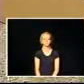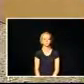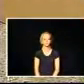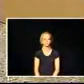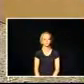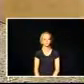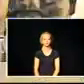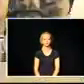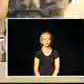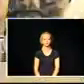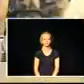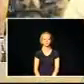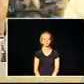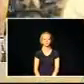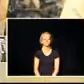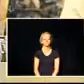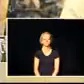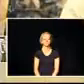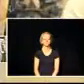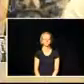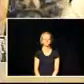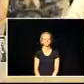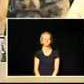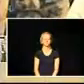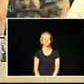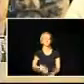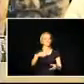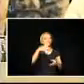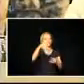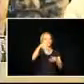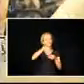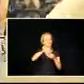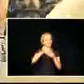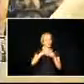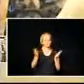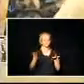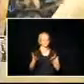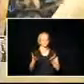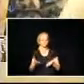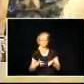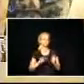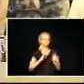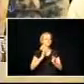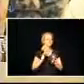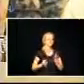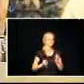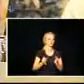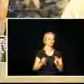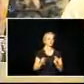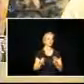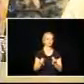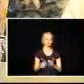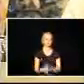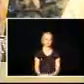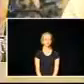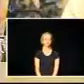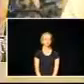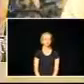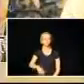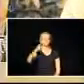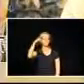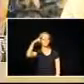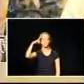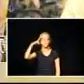passamos ao processo de votação, lembrando aos vereadores que para